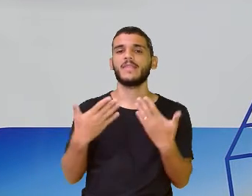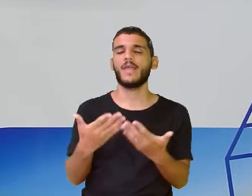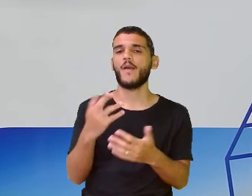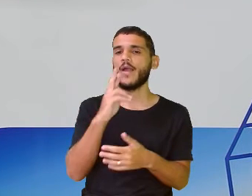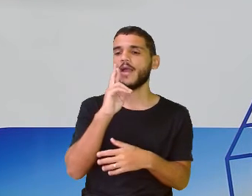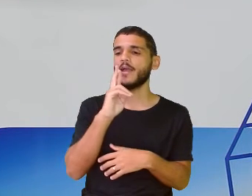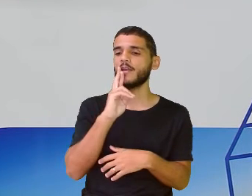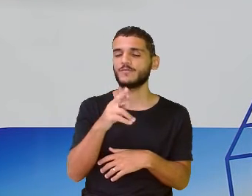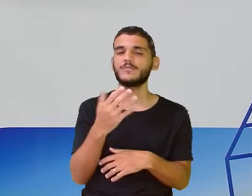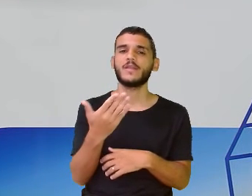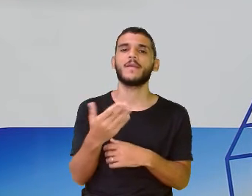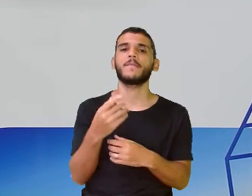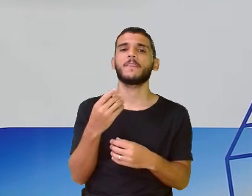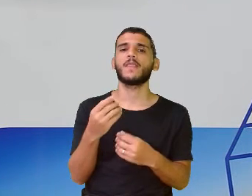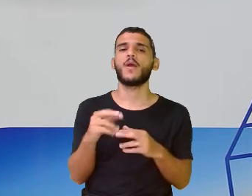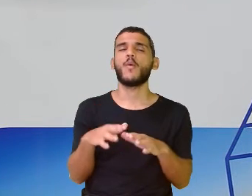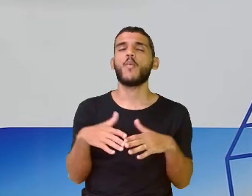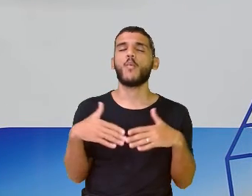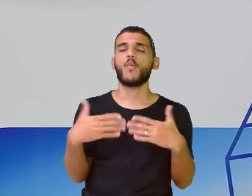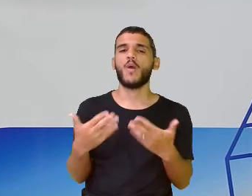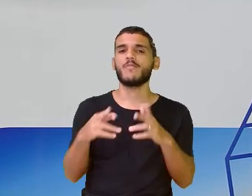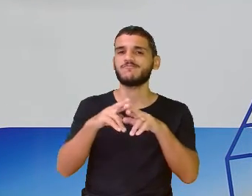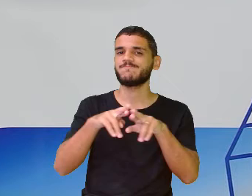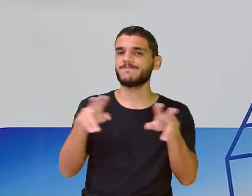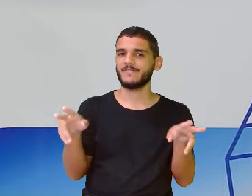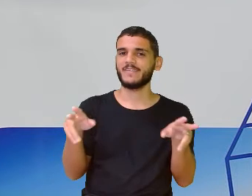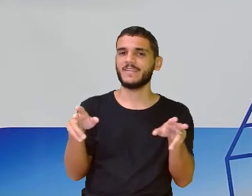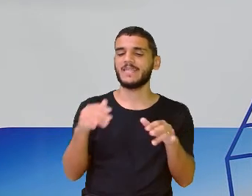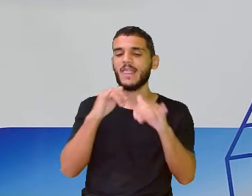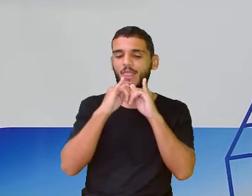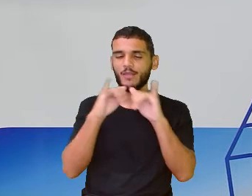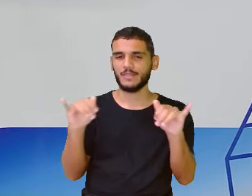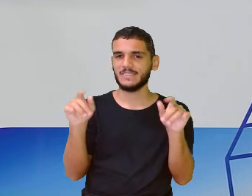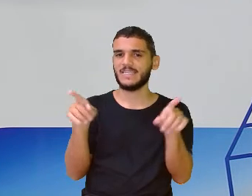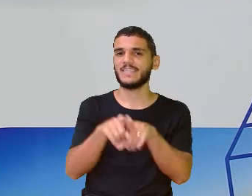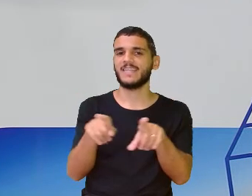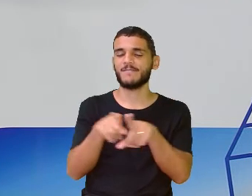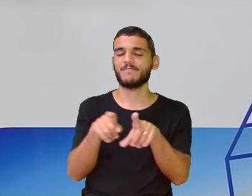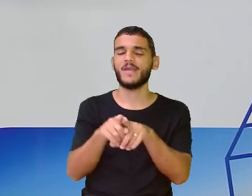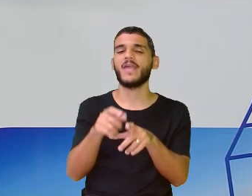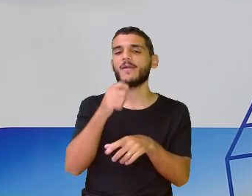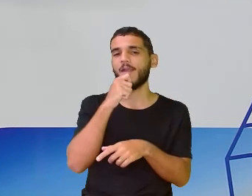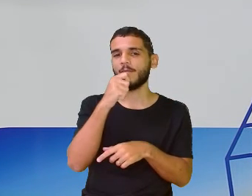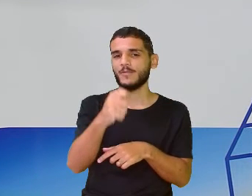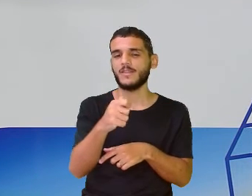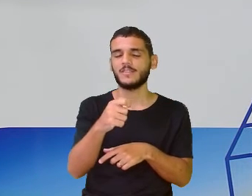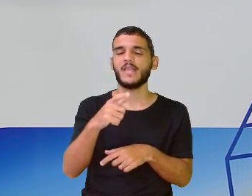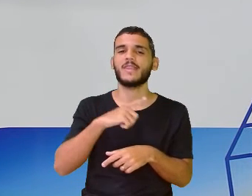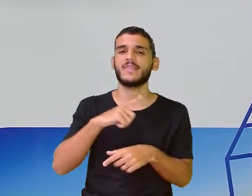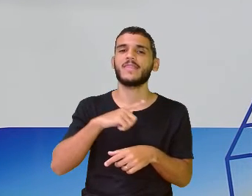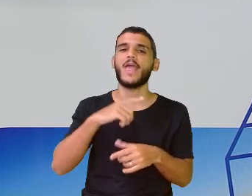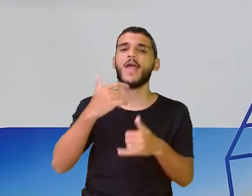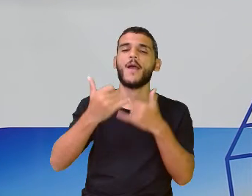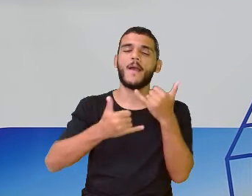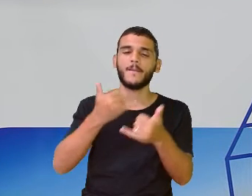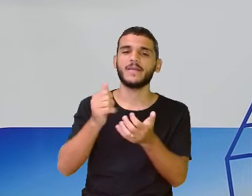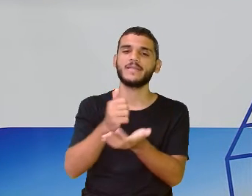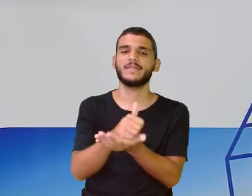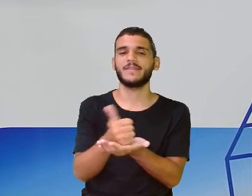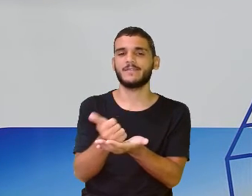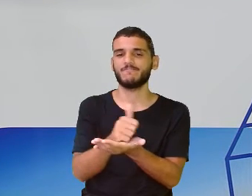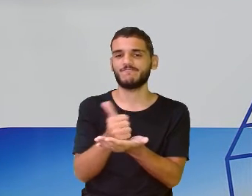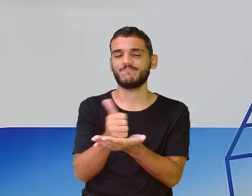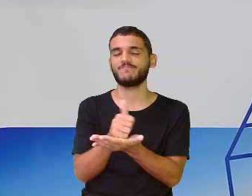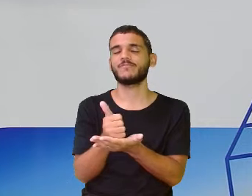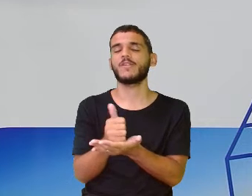mim as diferenças entre notícia e reportagem. Através de um jogo, eu vou fazer perguntas para vocês,